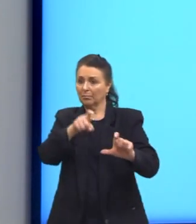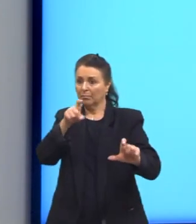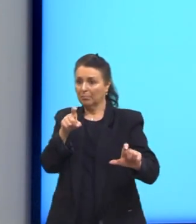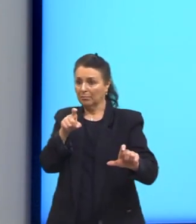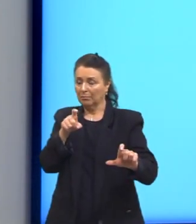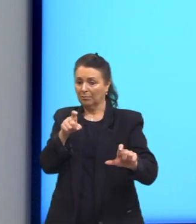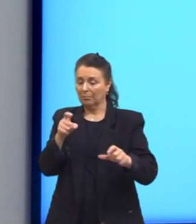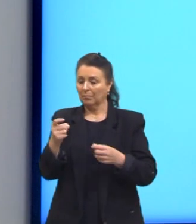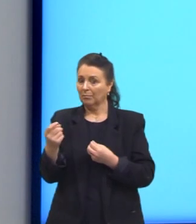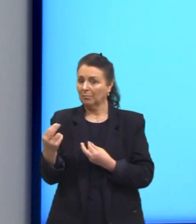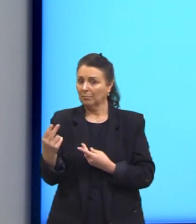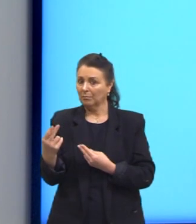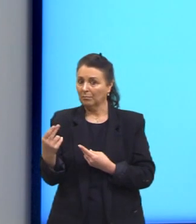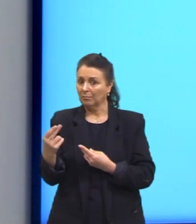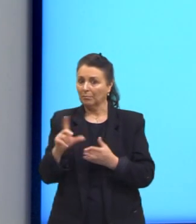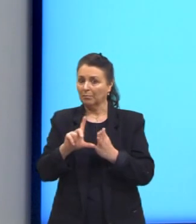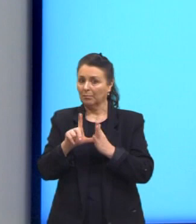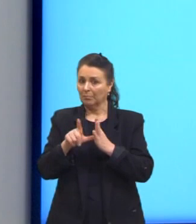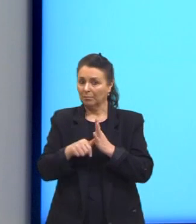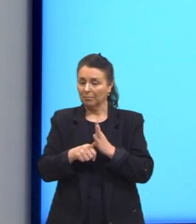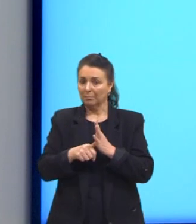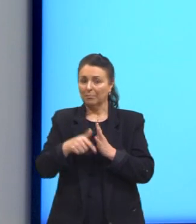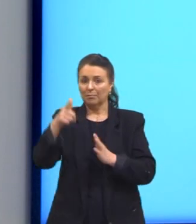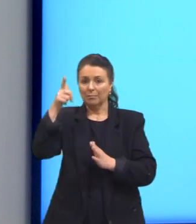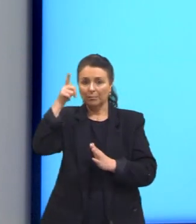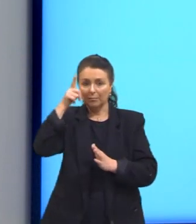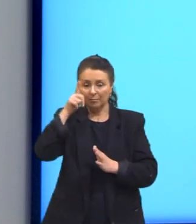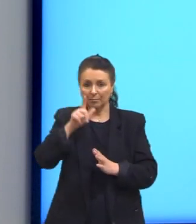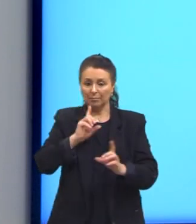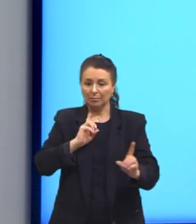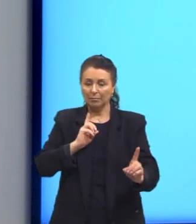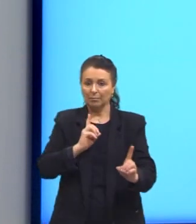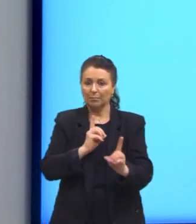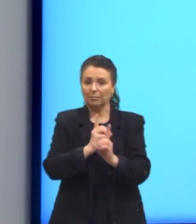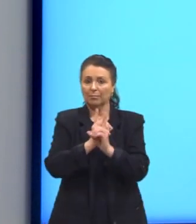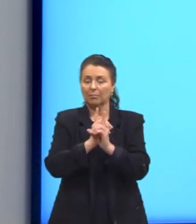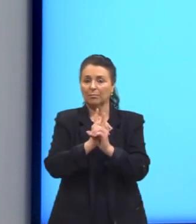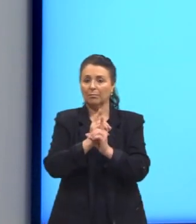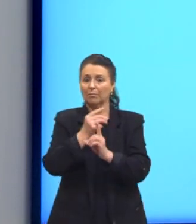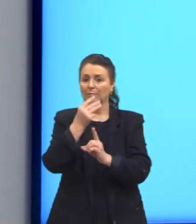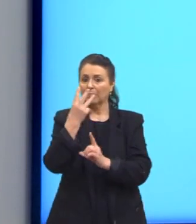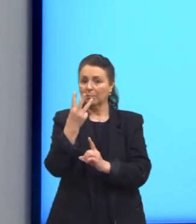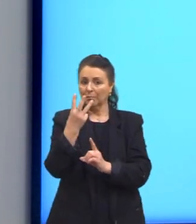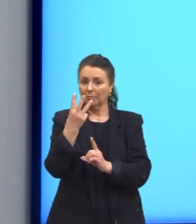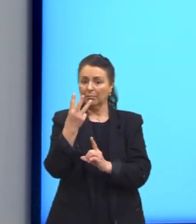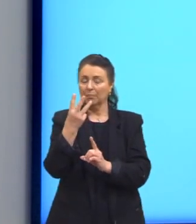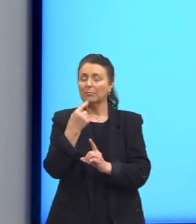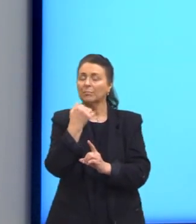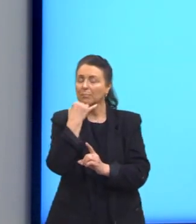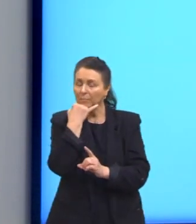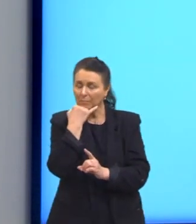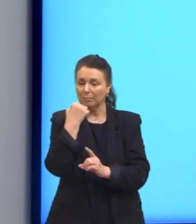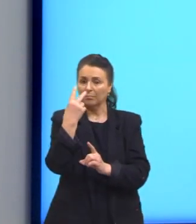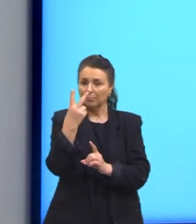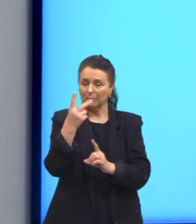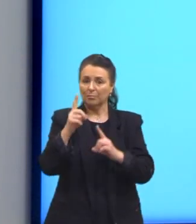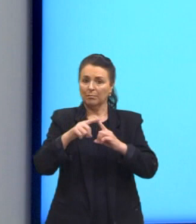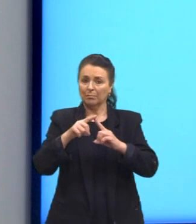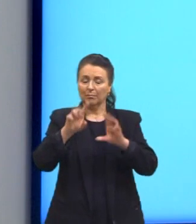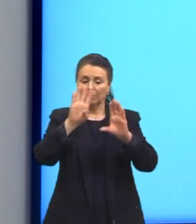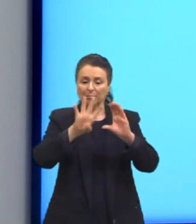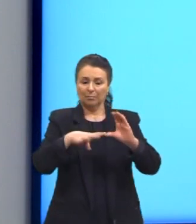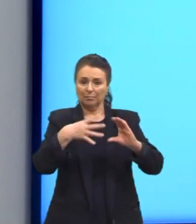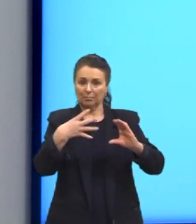igualdade. Então, nós conseguimos determinar dois formatos de matrizes. Uma matriz que é chamada de